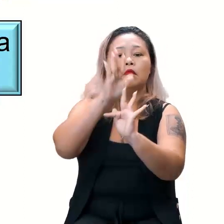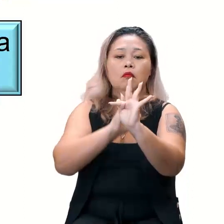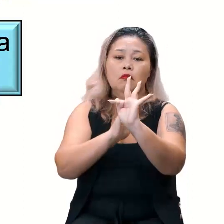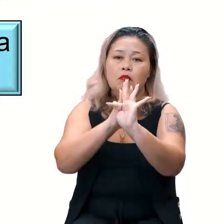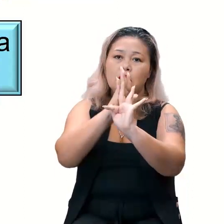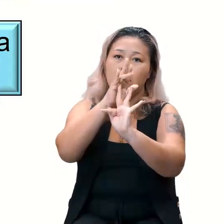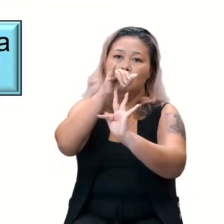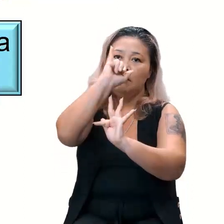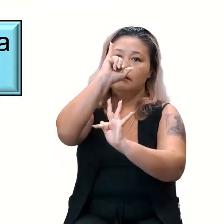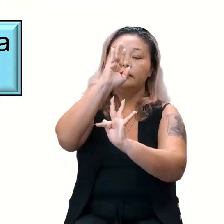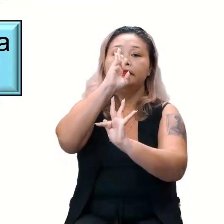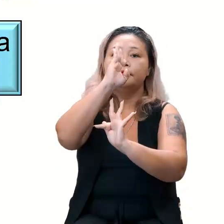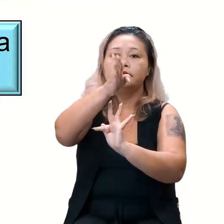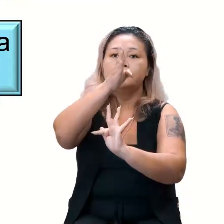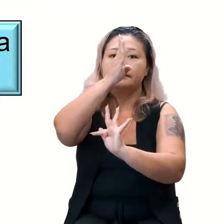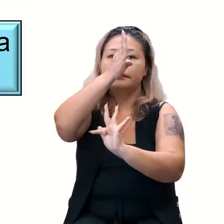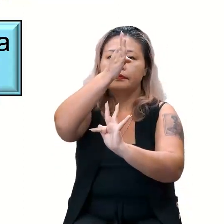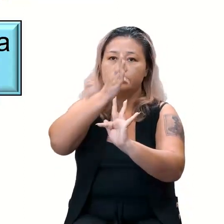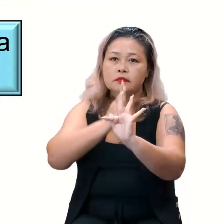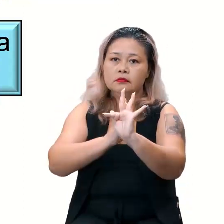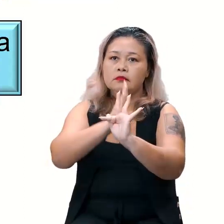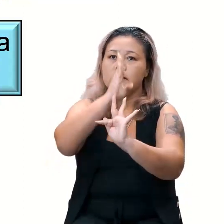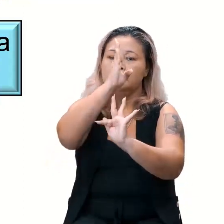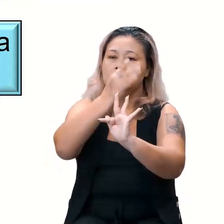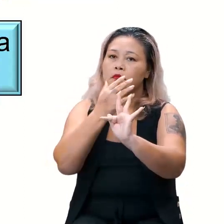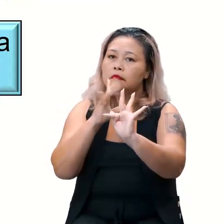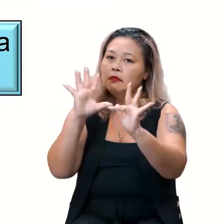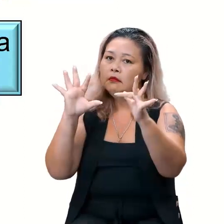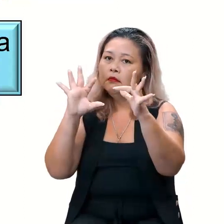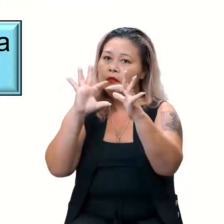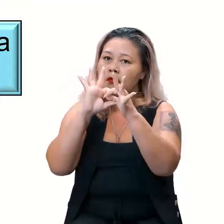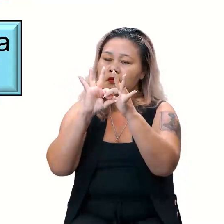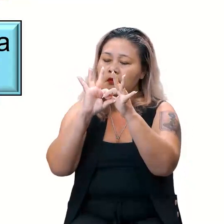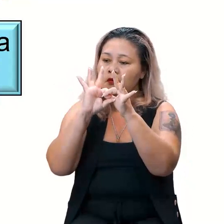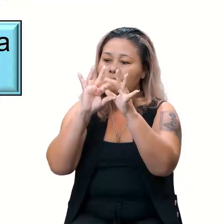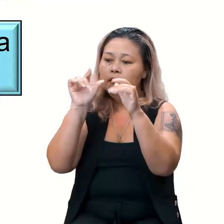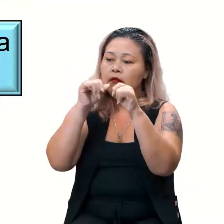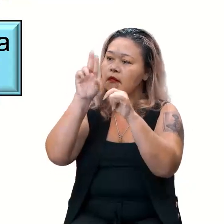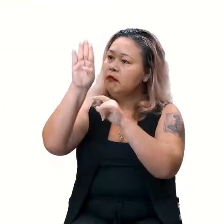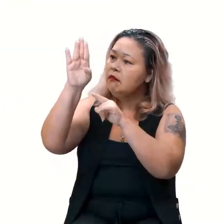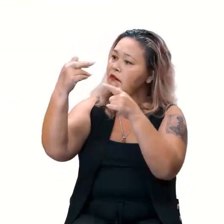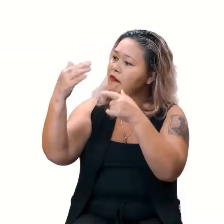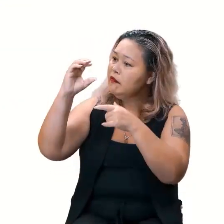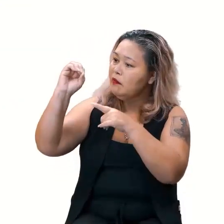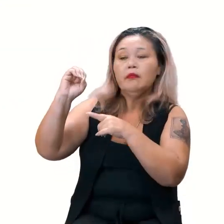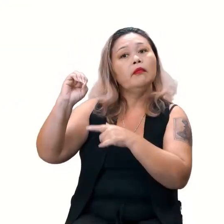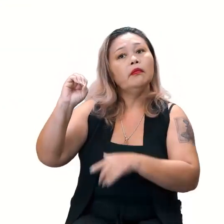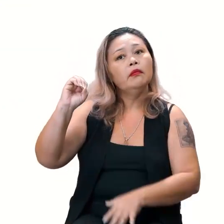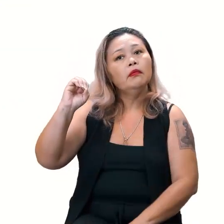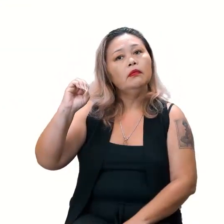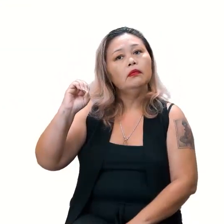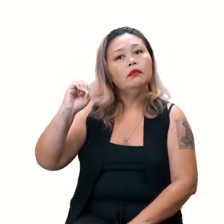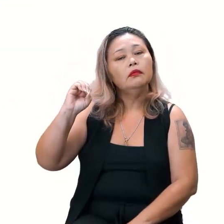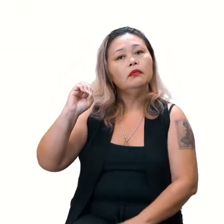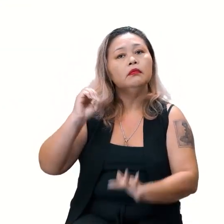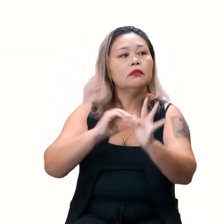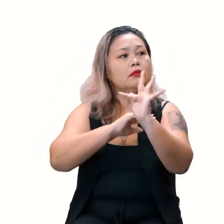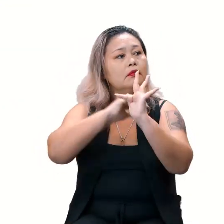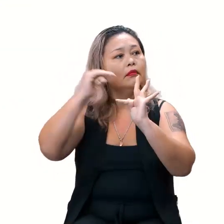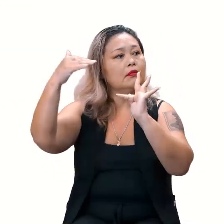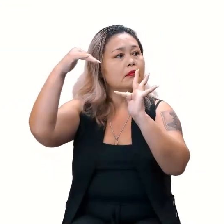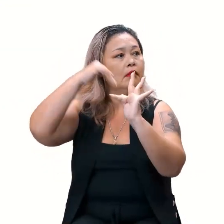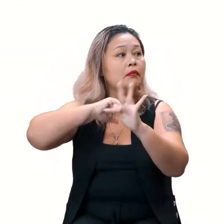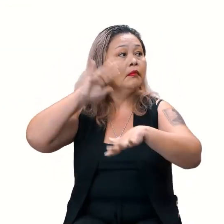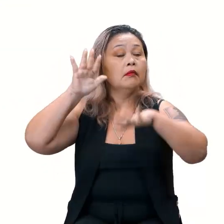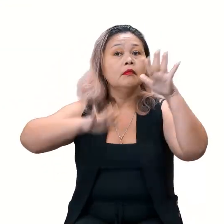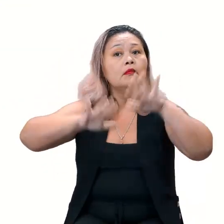valor do B, ele é aquele valorzinho que está associado com X igual a zero. E aí, crescente ou decrescente? Vai depender do